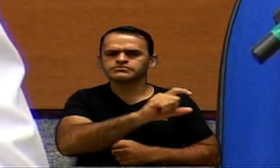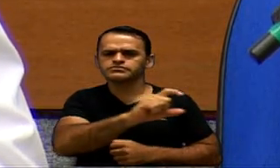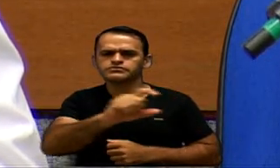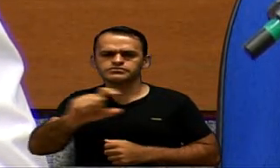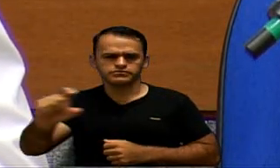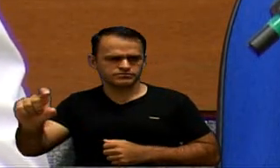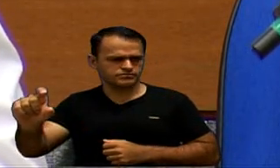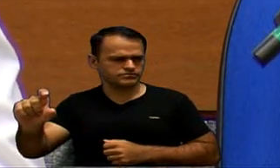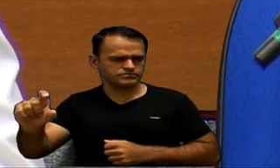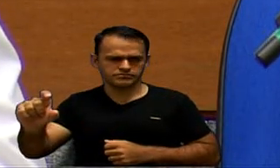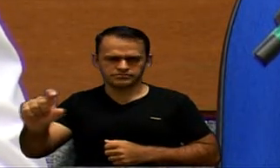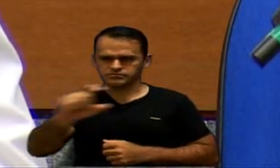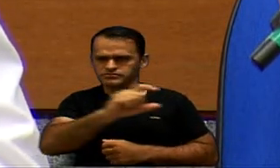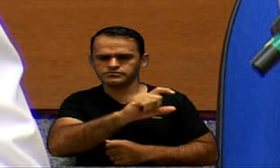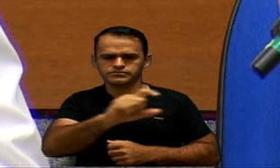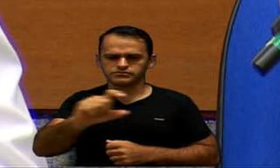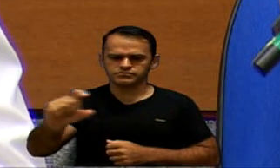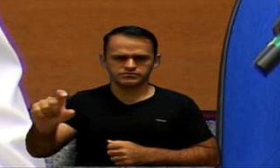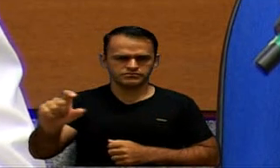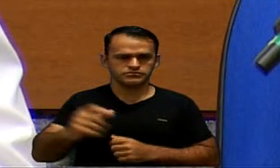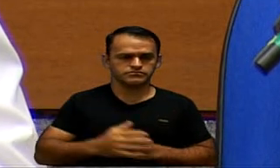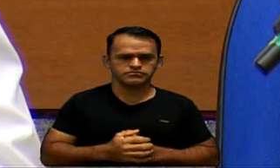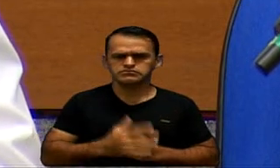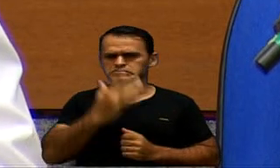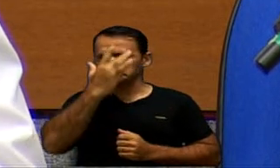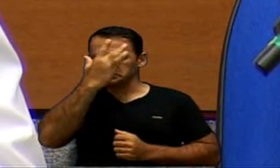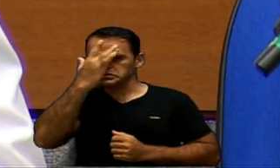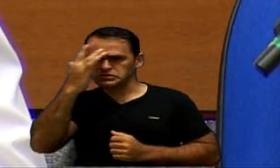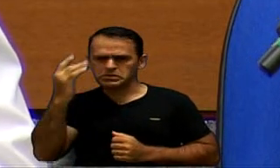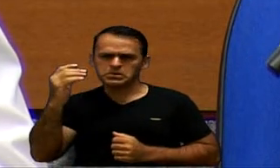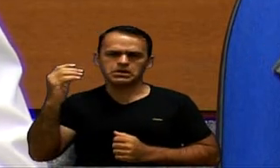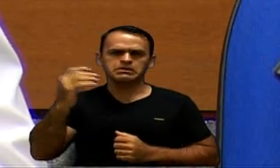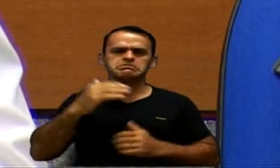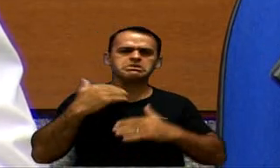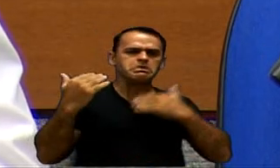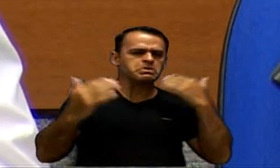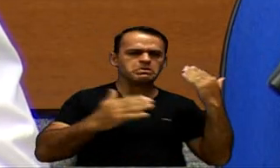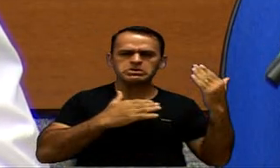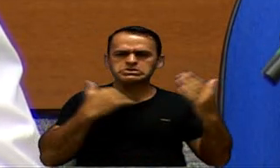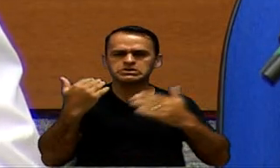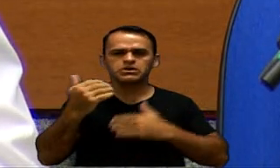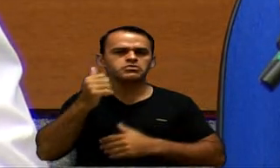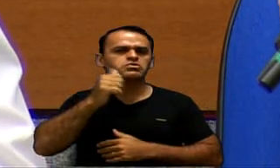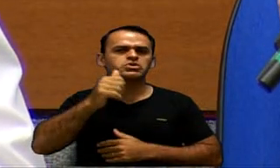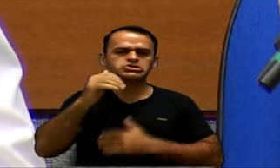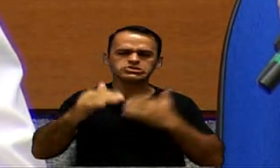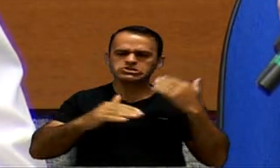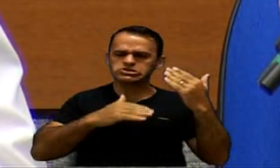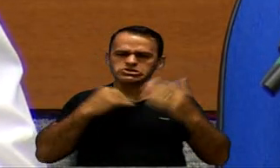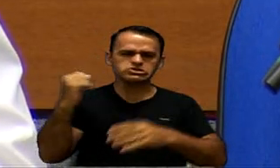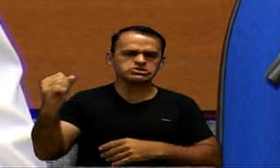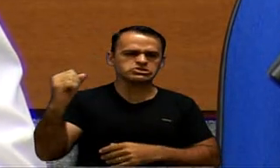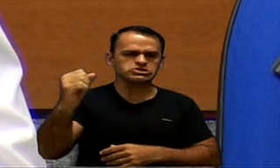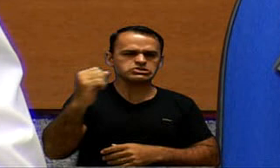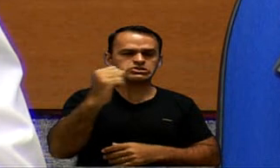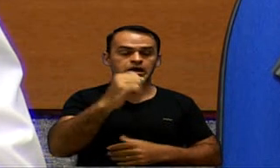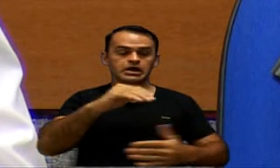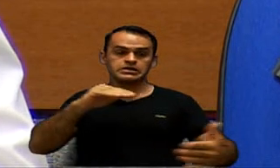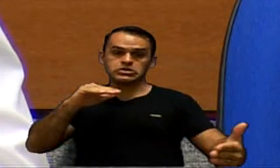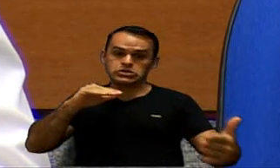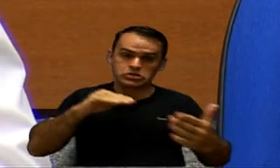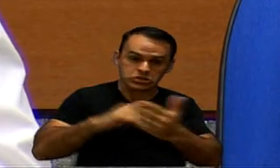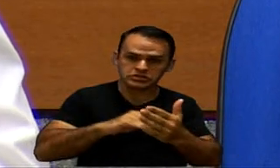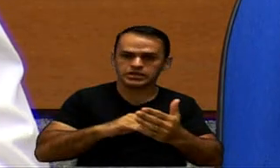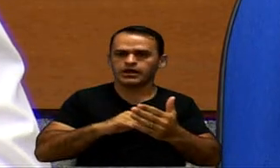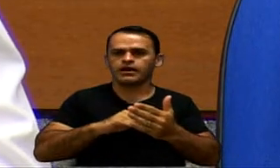que ela diz assim: quantas mais precisam morrer, quantas mais vão precisar morrer para que essa guerra